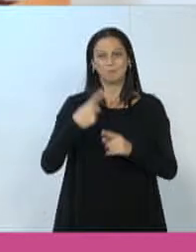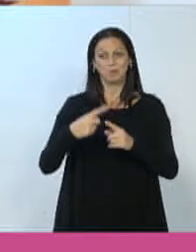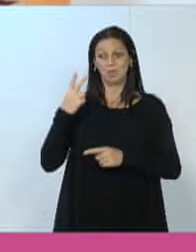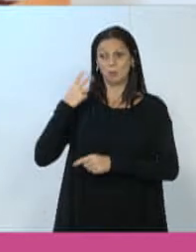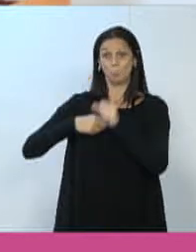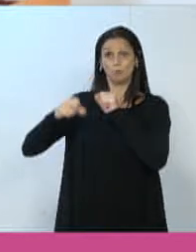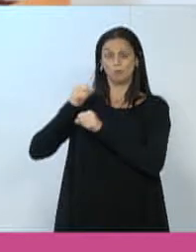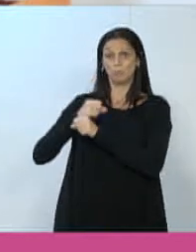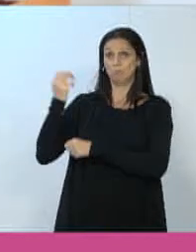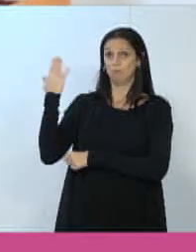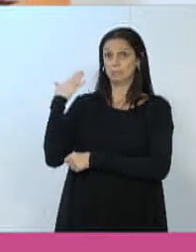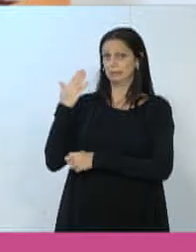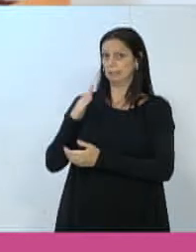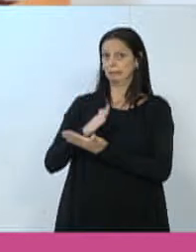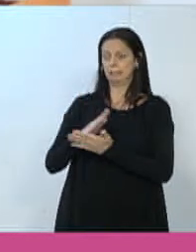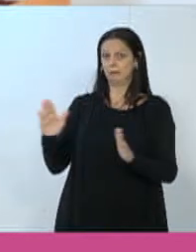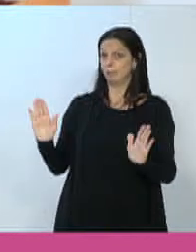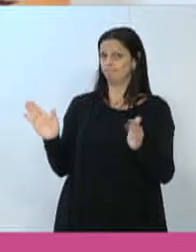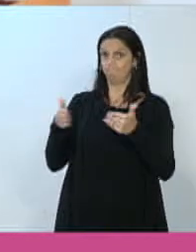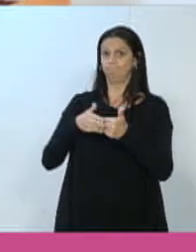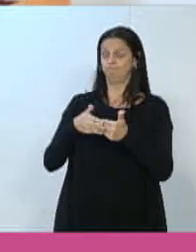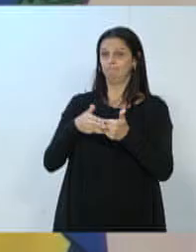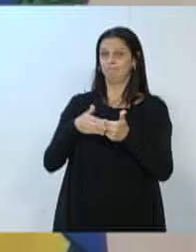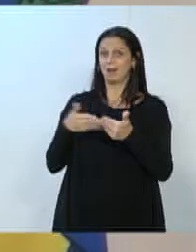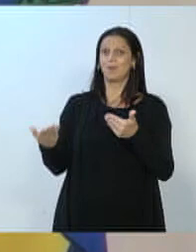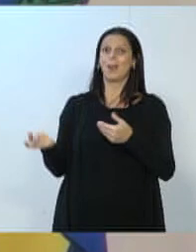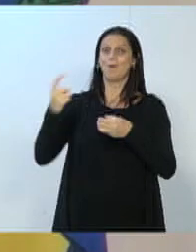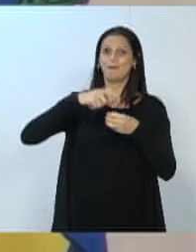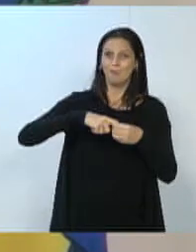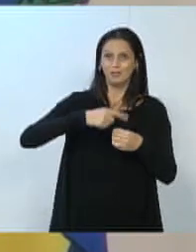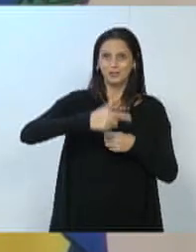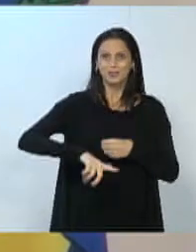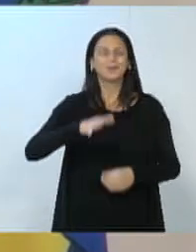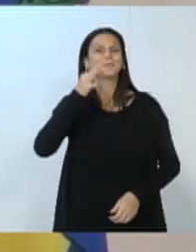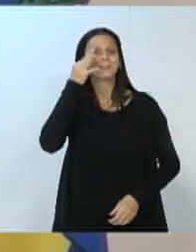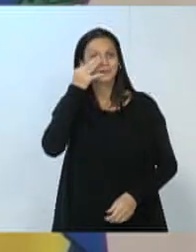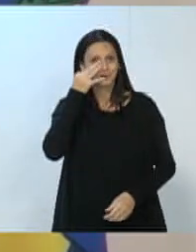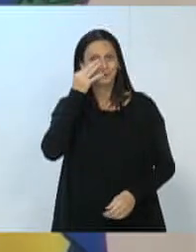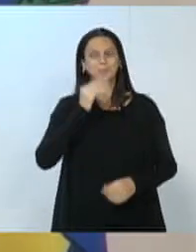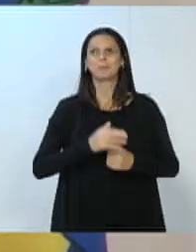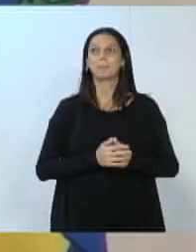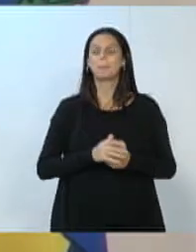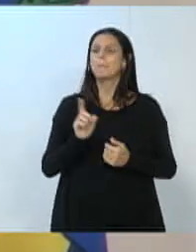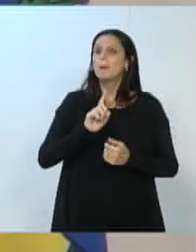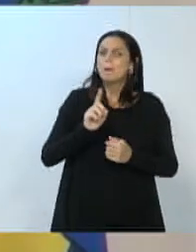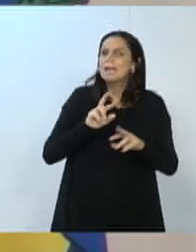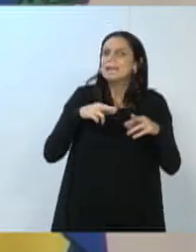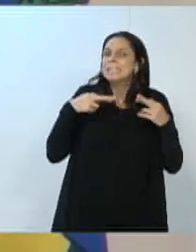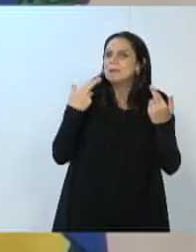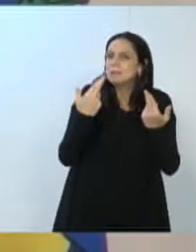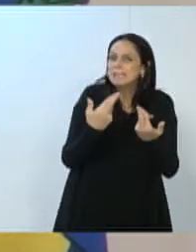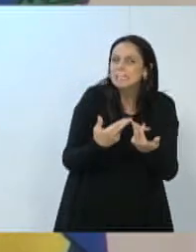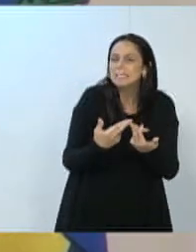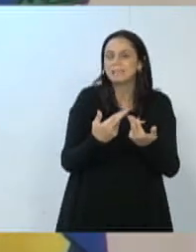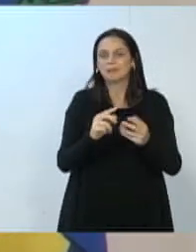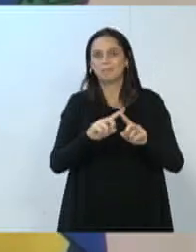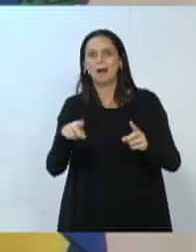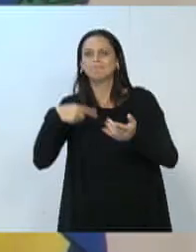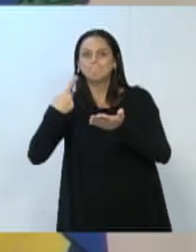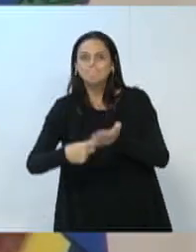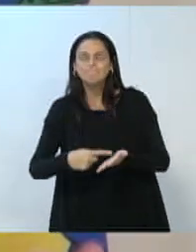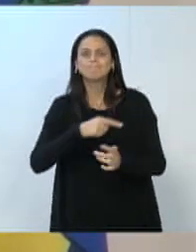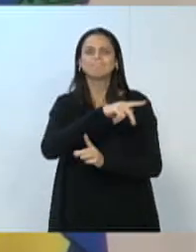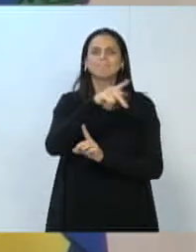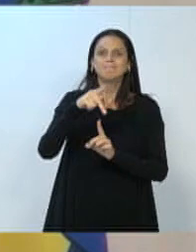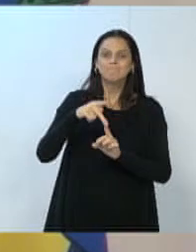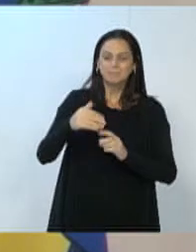de pandemia Oi e essa foi uma na verdade não foi uma reunião né Foi um planejamento para